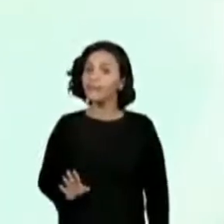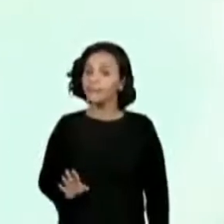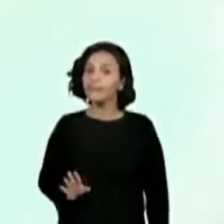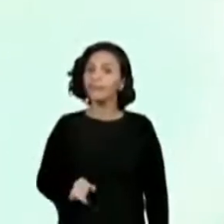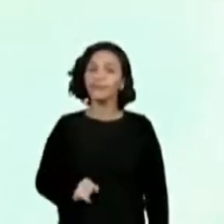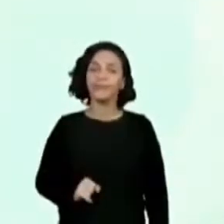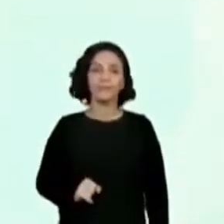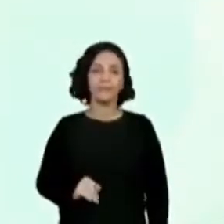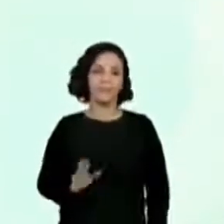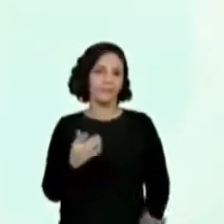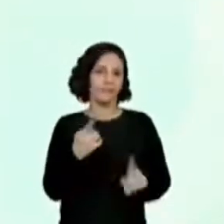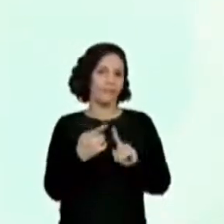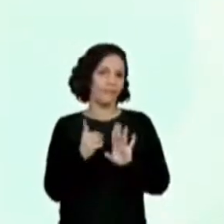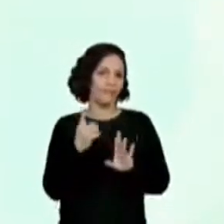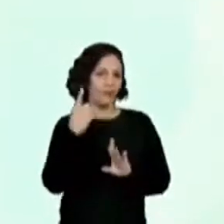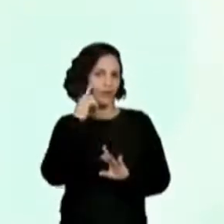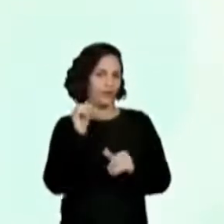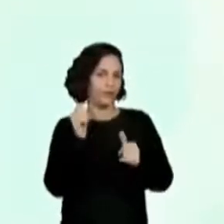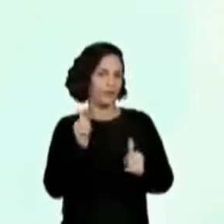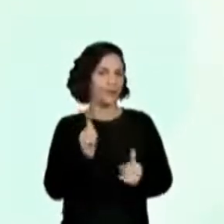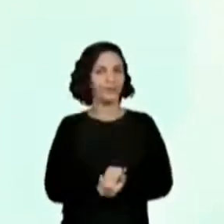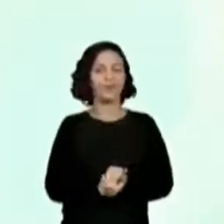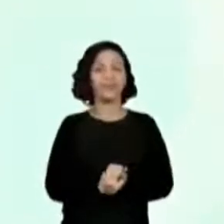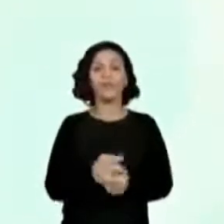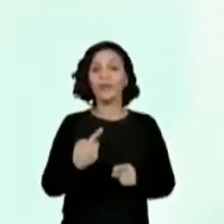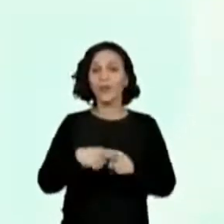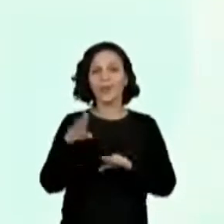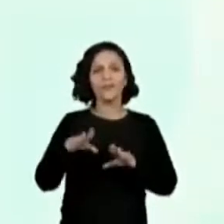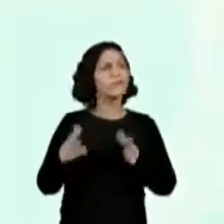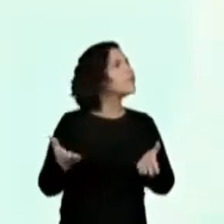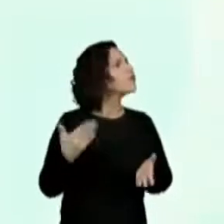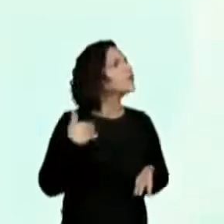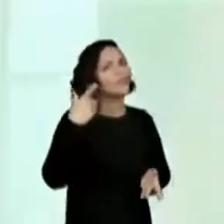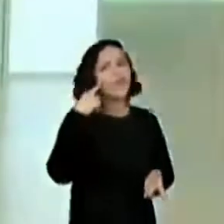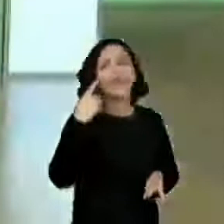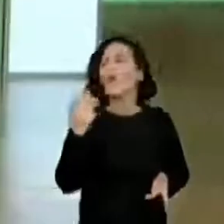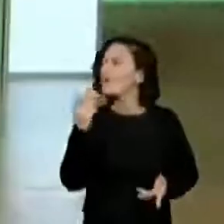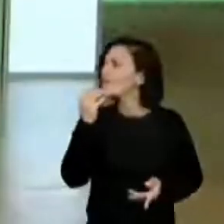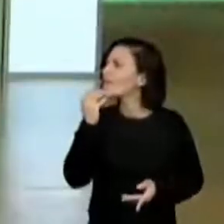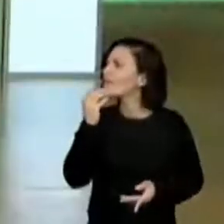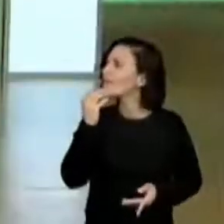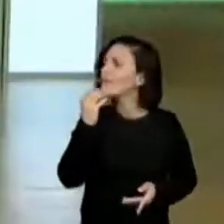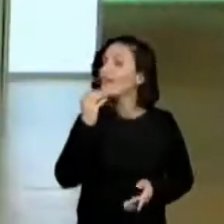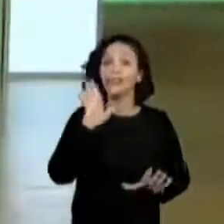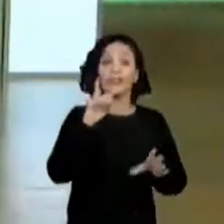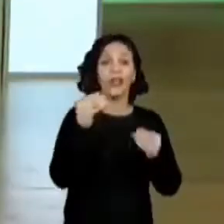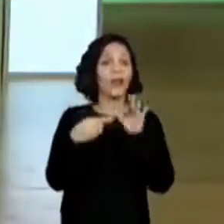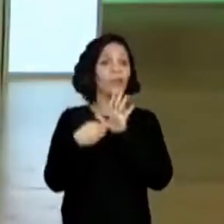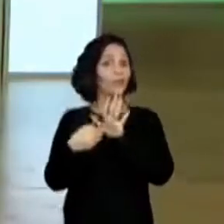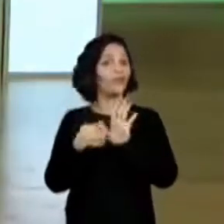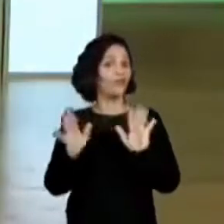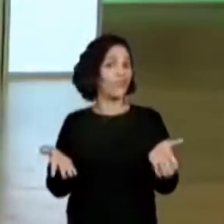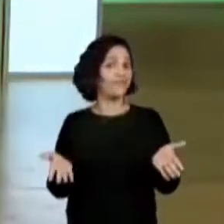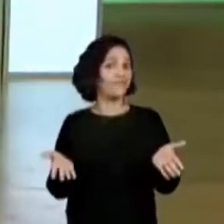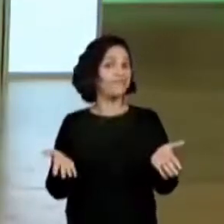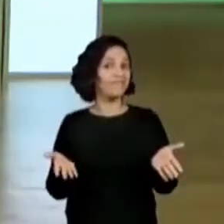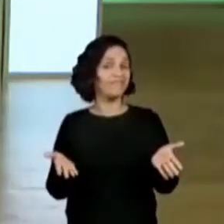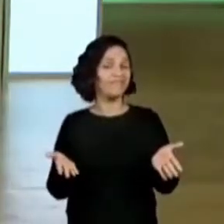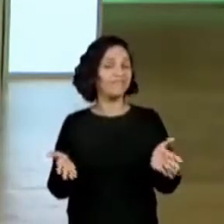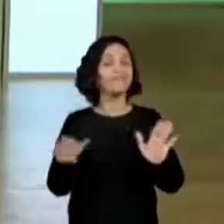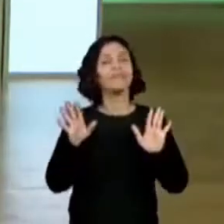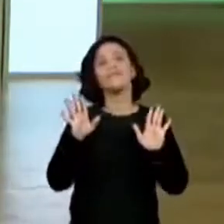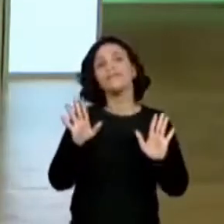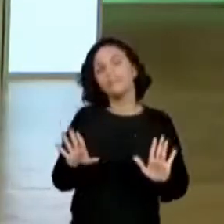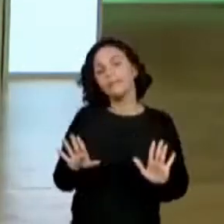só, o dia fica fácil. Porque às vezes a gente fica, né, que dia que é? Já tá lá na situação, então é só, vou lembrar aqui